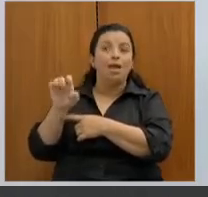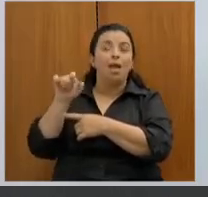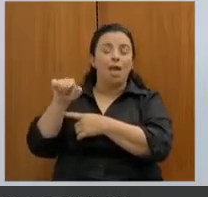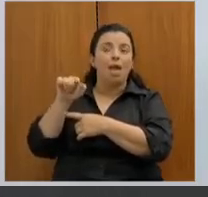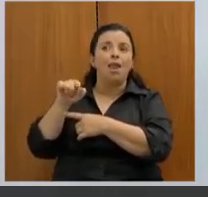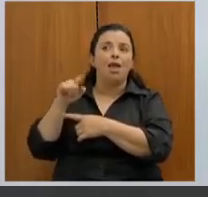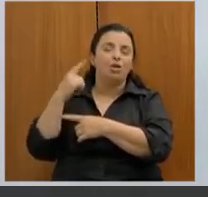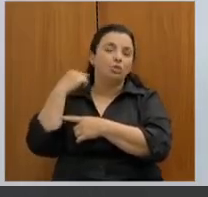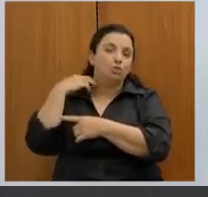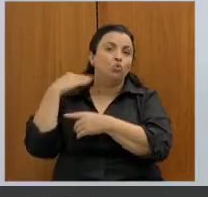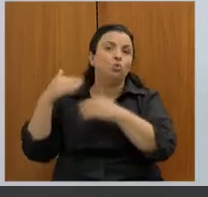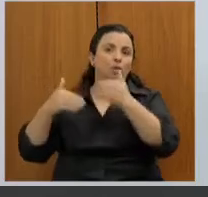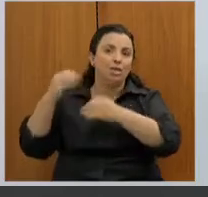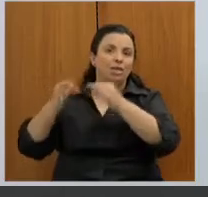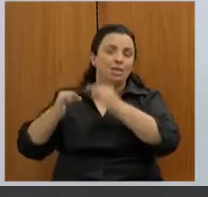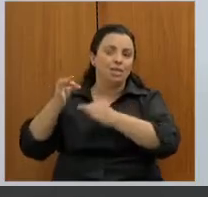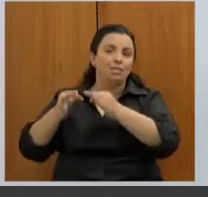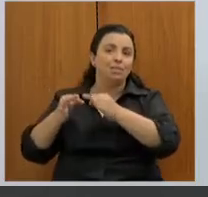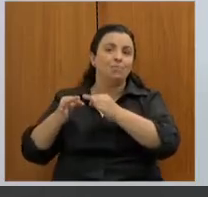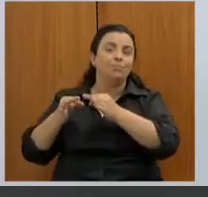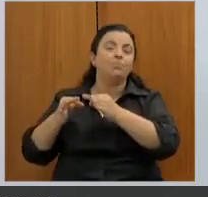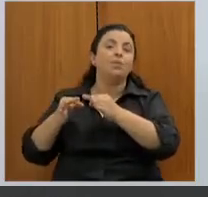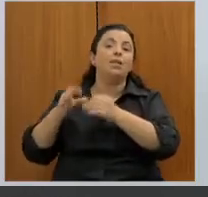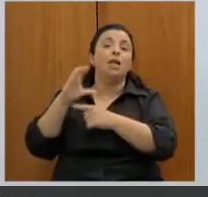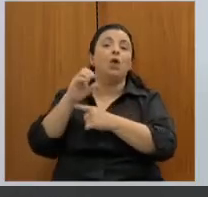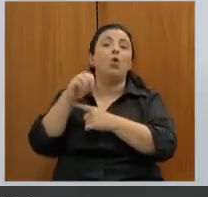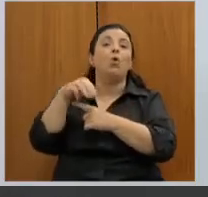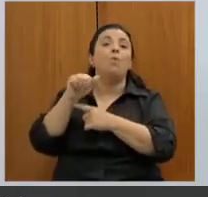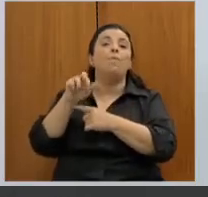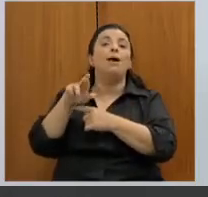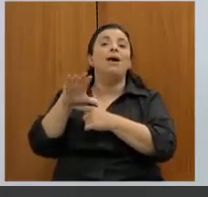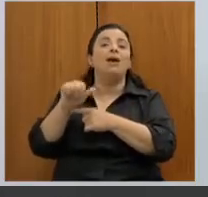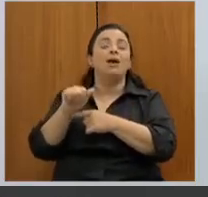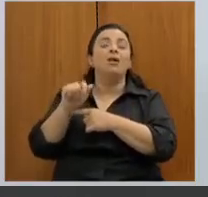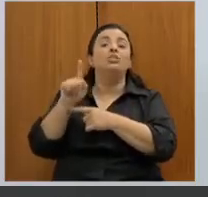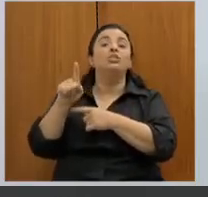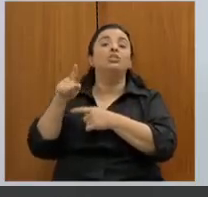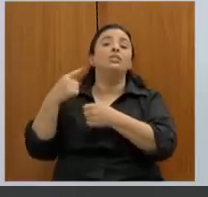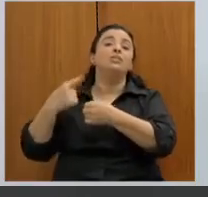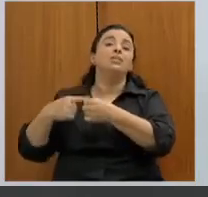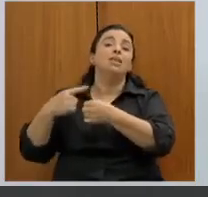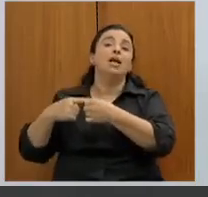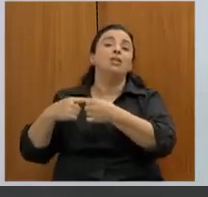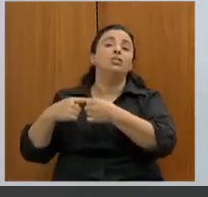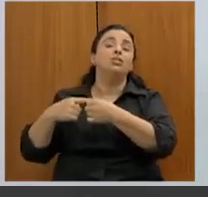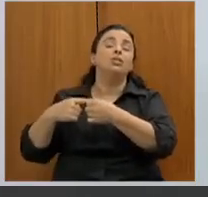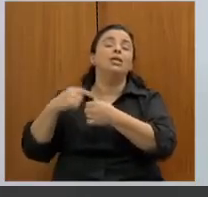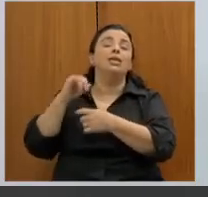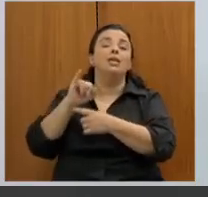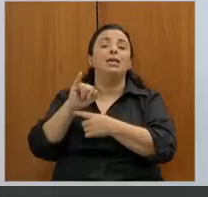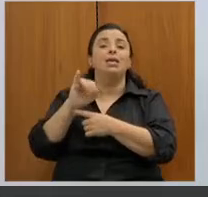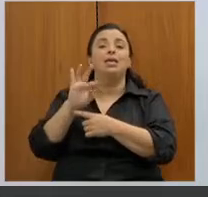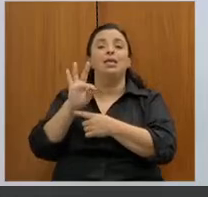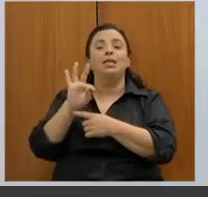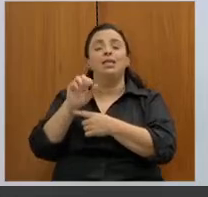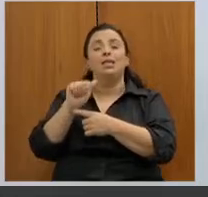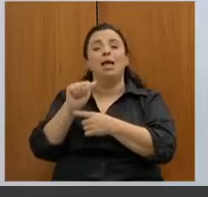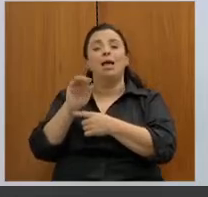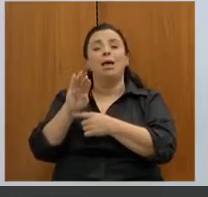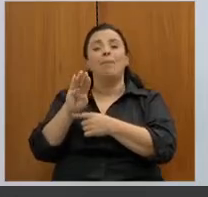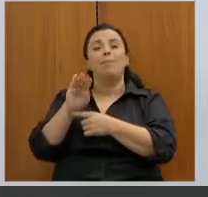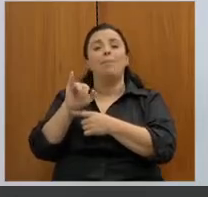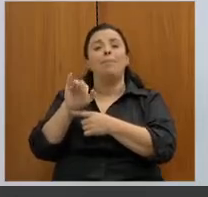juíza da Comarca de Itabira ela que está em Itabira foi o primeiro projeto e agora